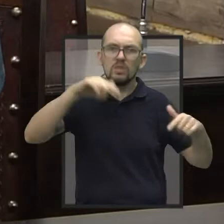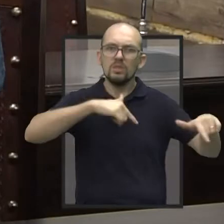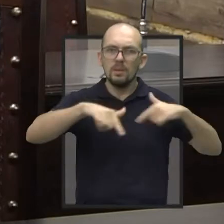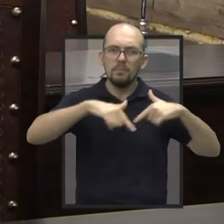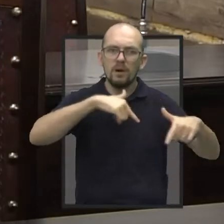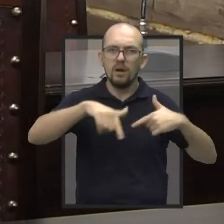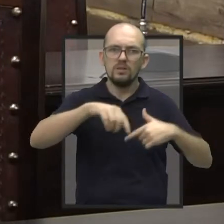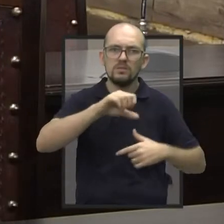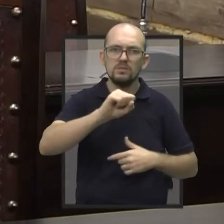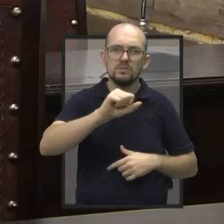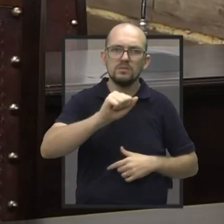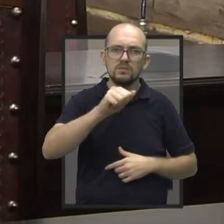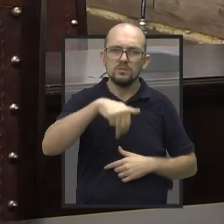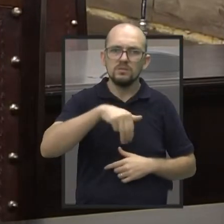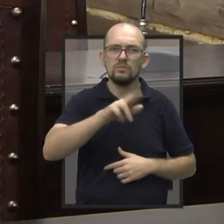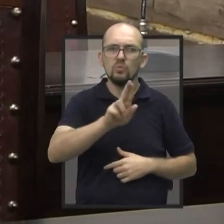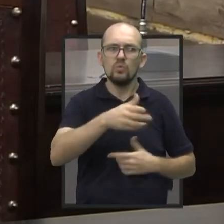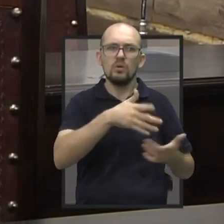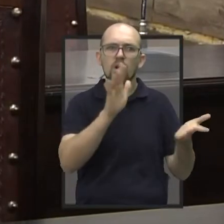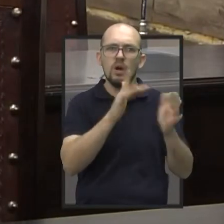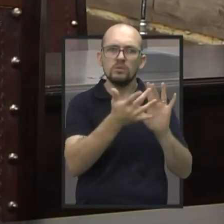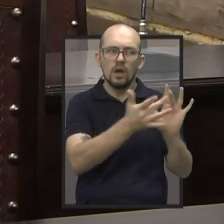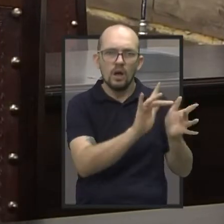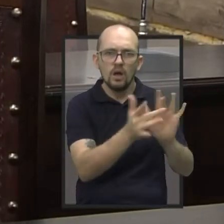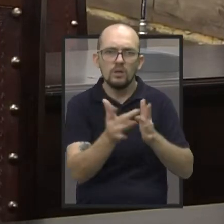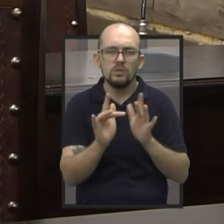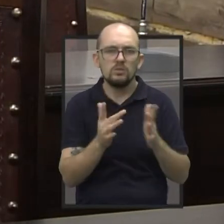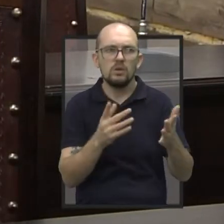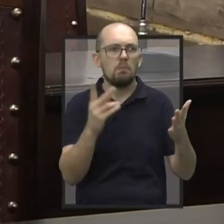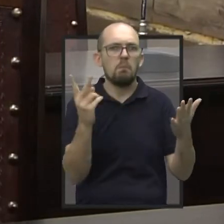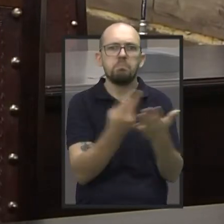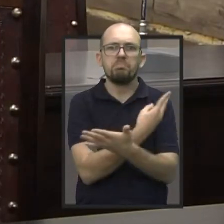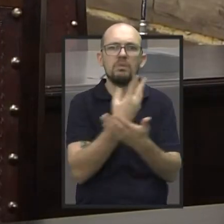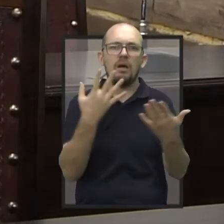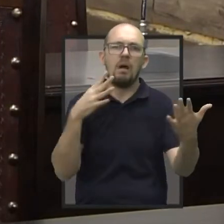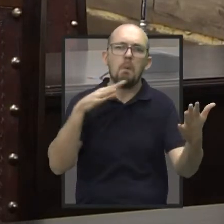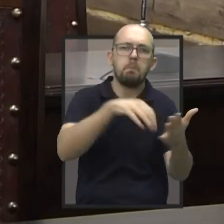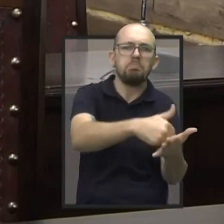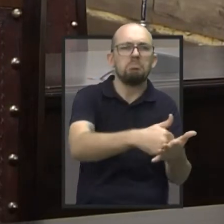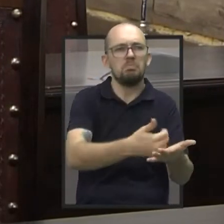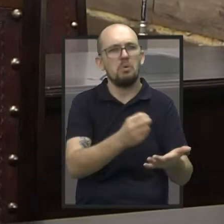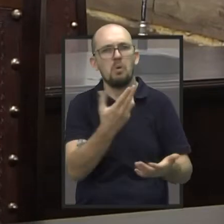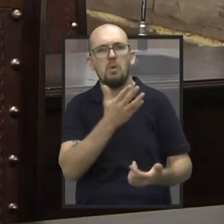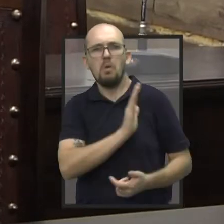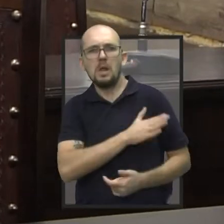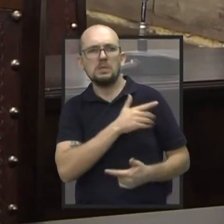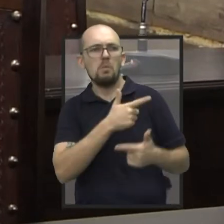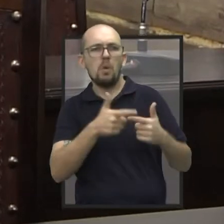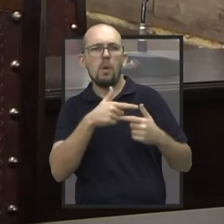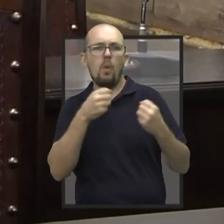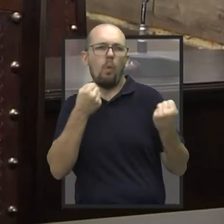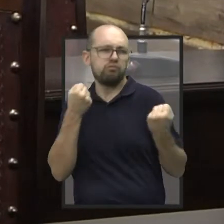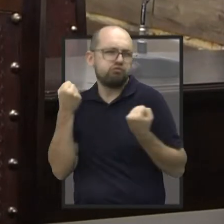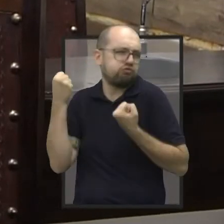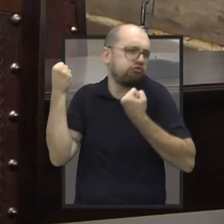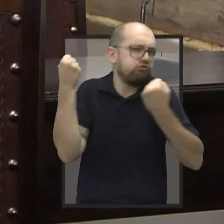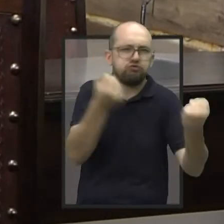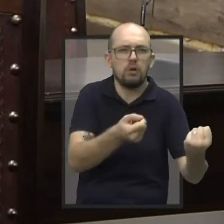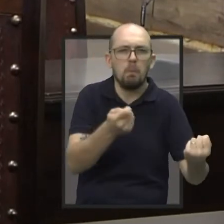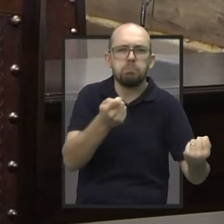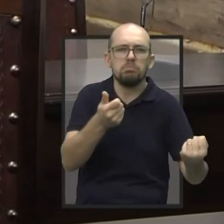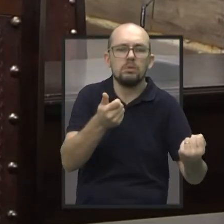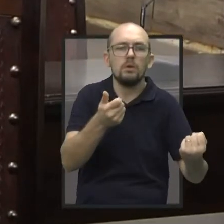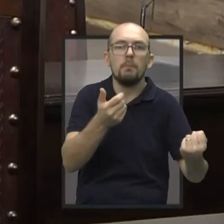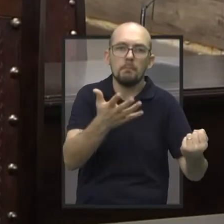que trabalham direto no contato, que atende pacientes, acidentes, infartos, enfim, tantos outros. É um risco de